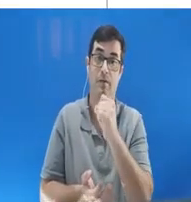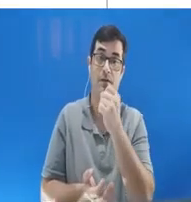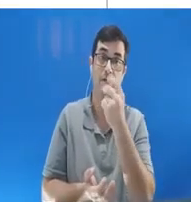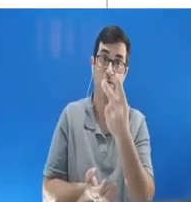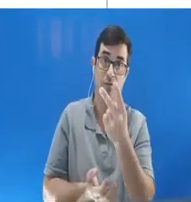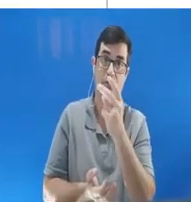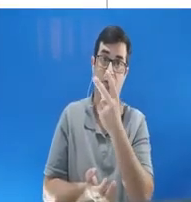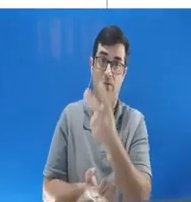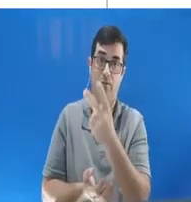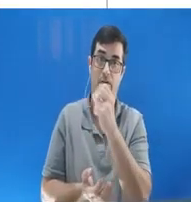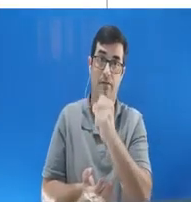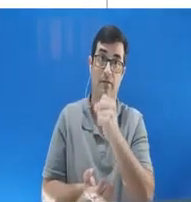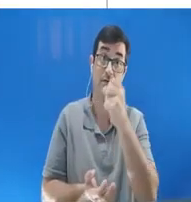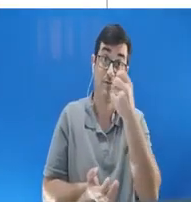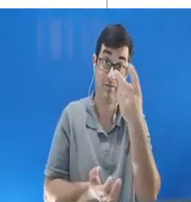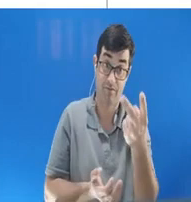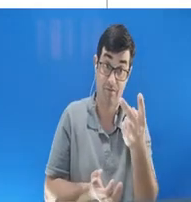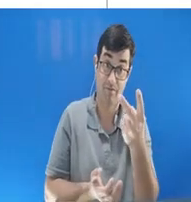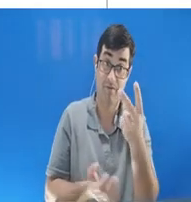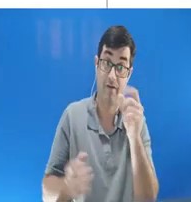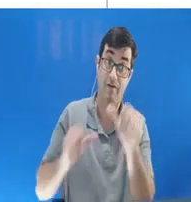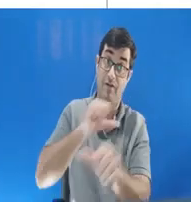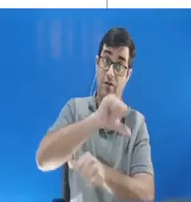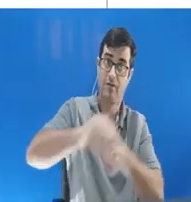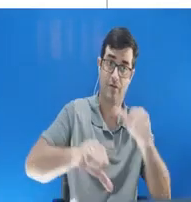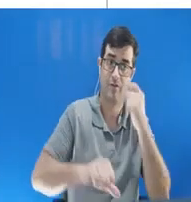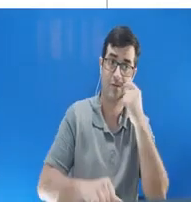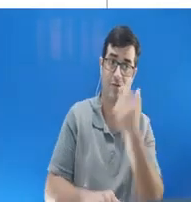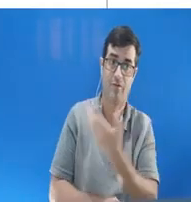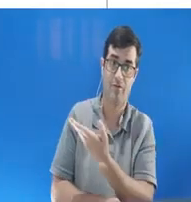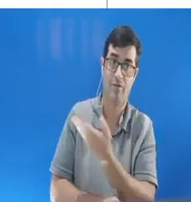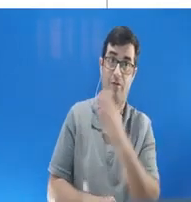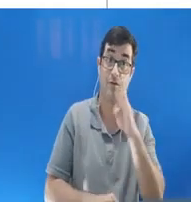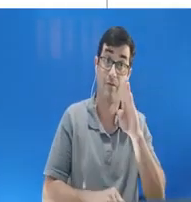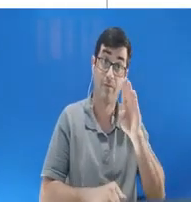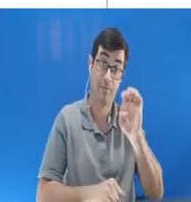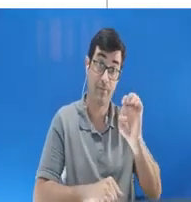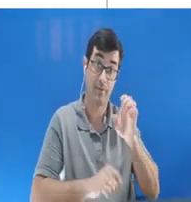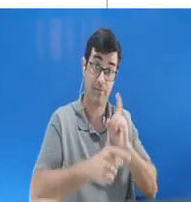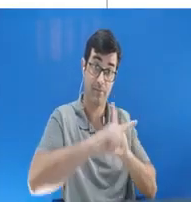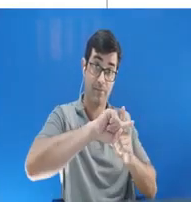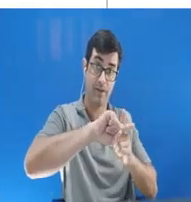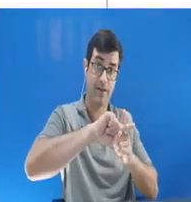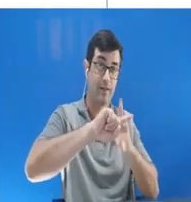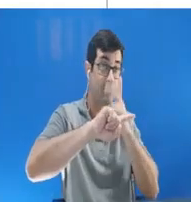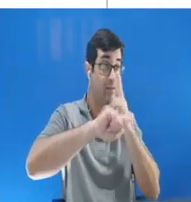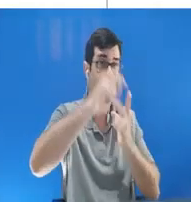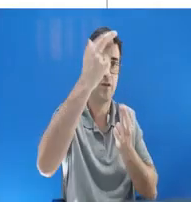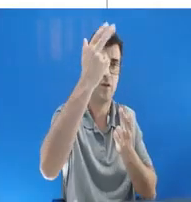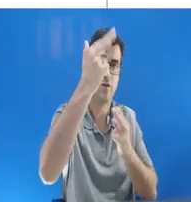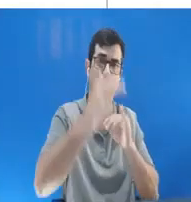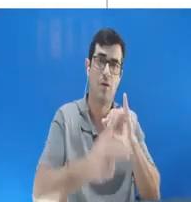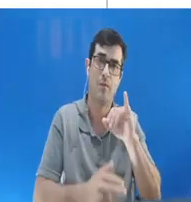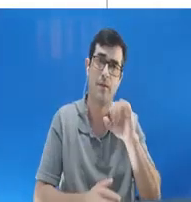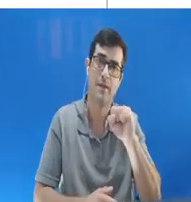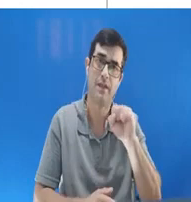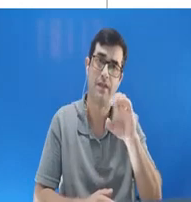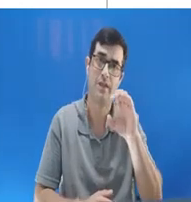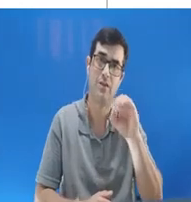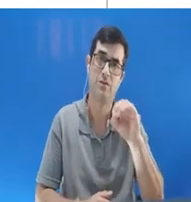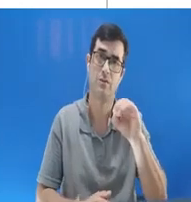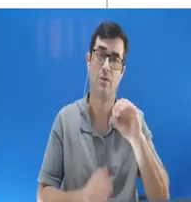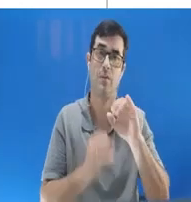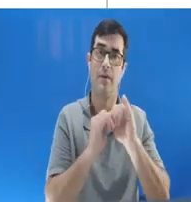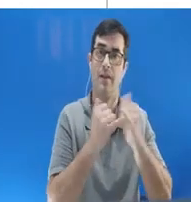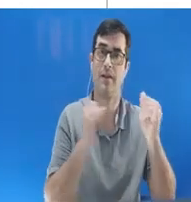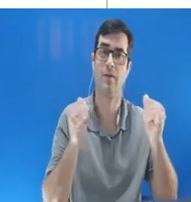elétrons, ele passa a configuração igual ao do lítio, ou seja, eles são isoeletrônicos. O que quer dizer que eles